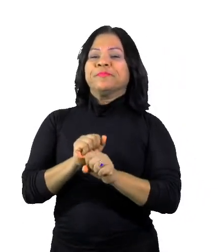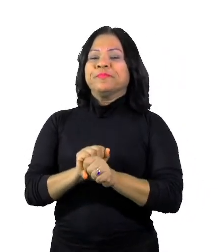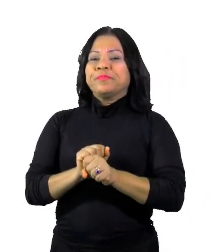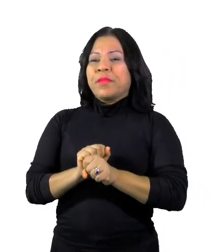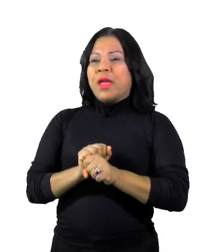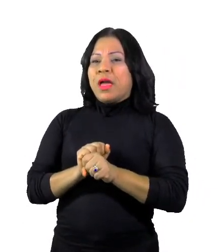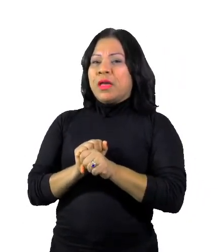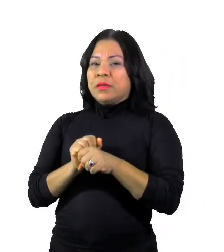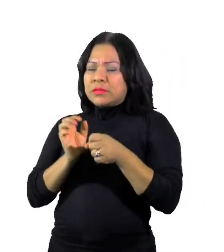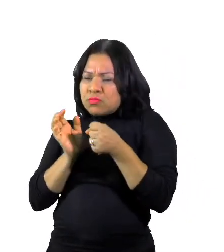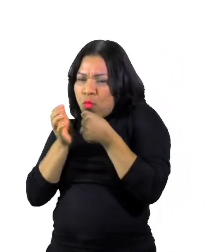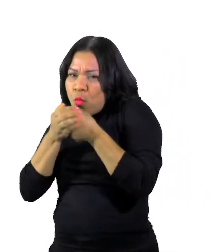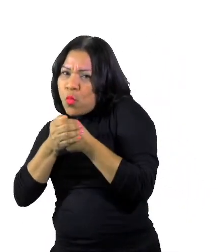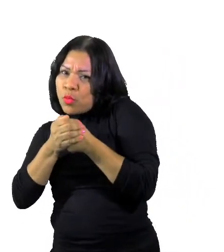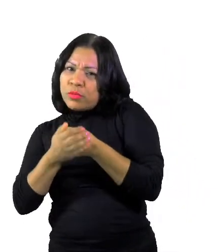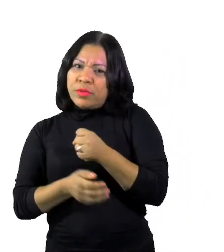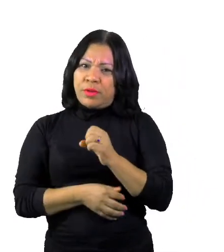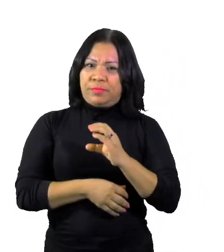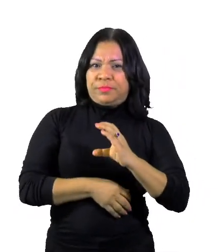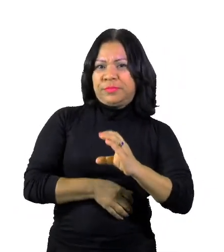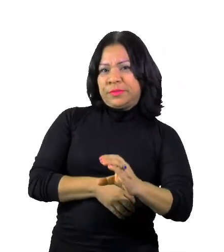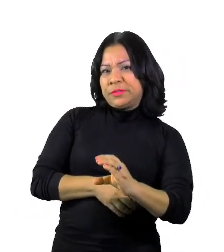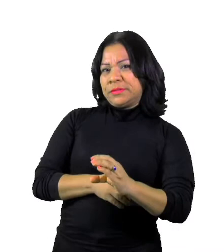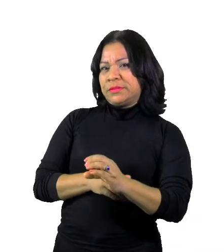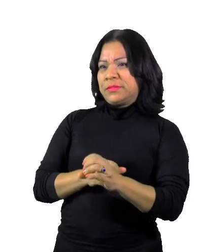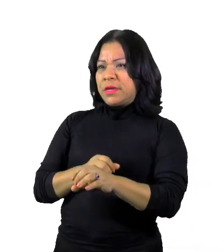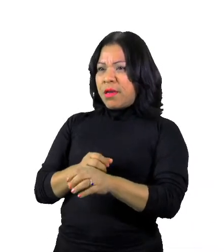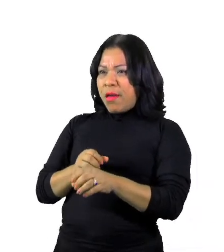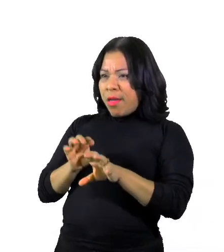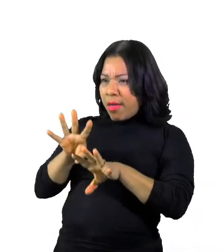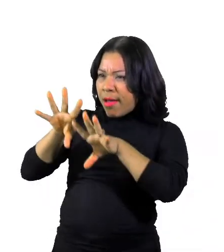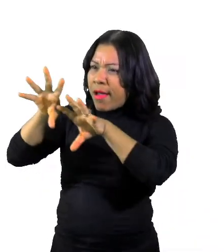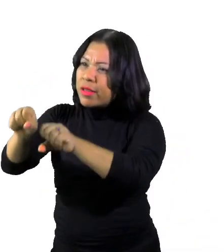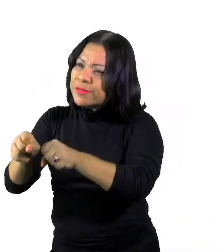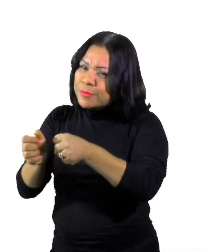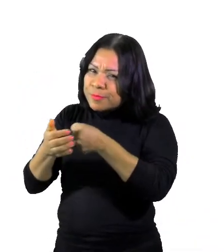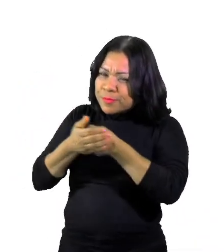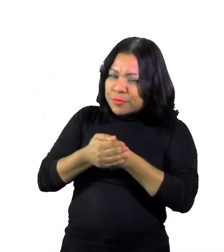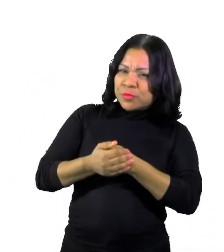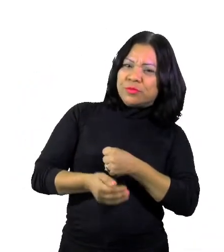e se proteger. Ou letra D, ficar